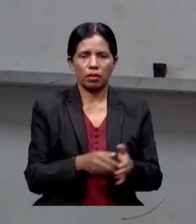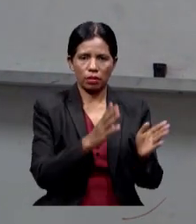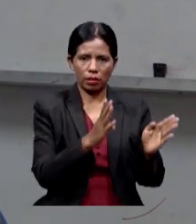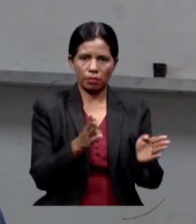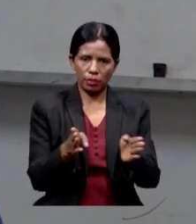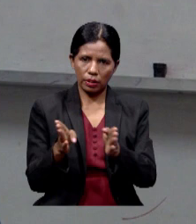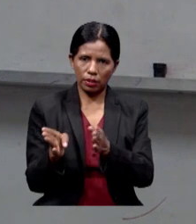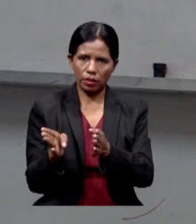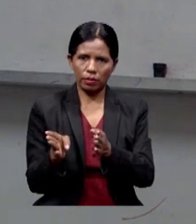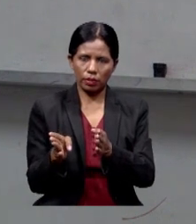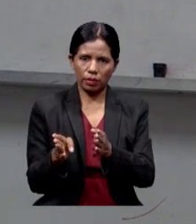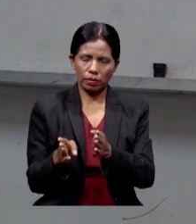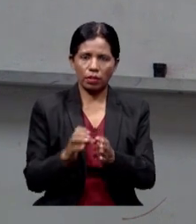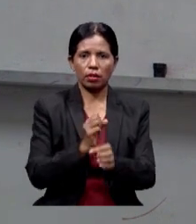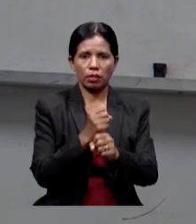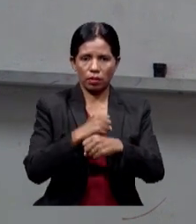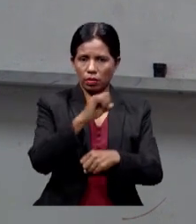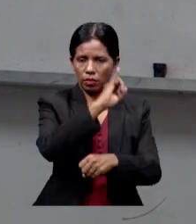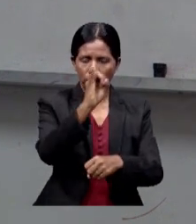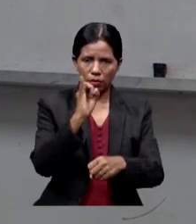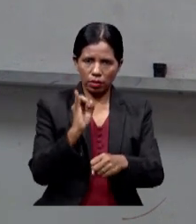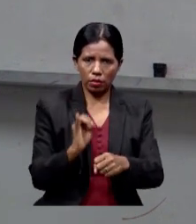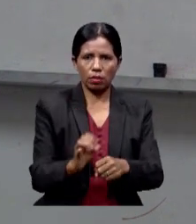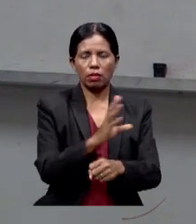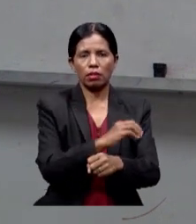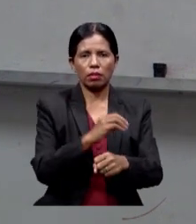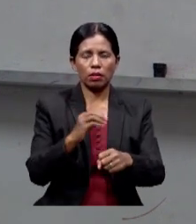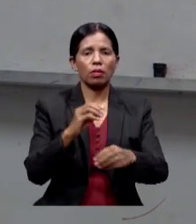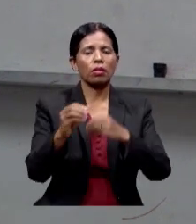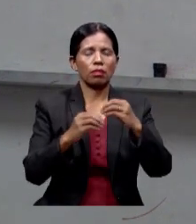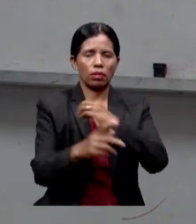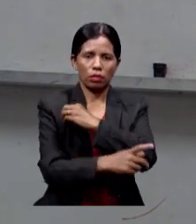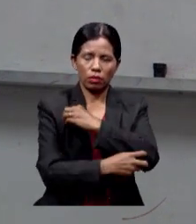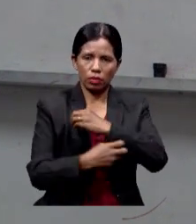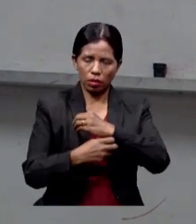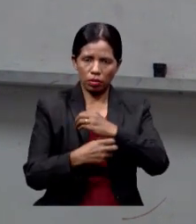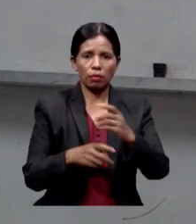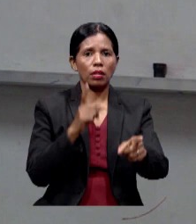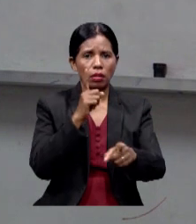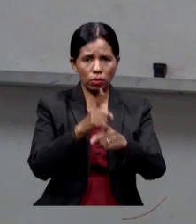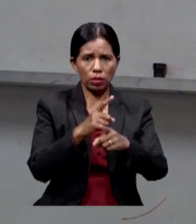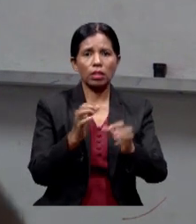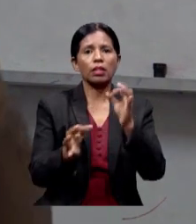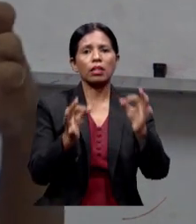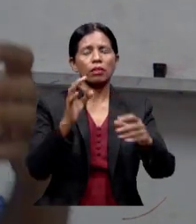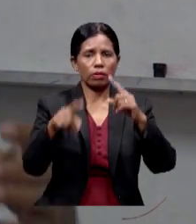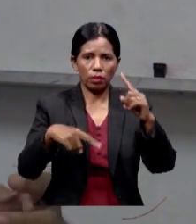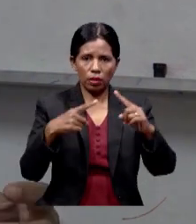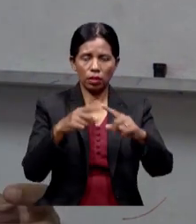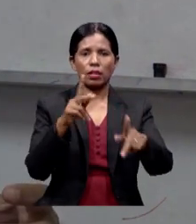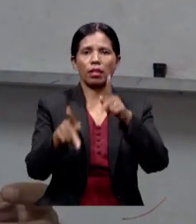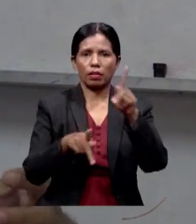processo investigação ou acusação do corruptor sem vela efetivo se vai ira é mais da